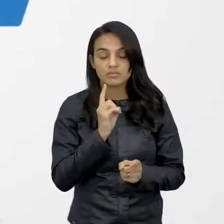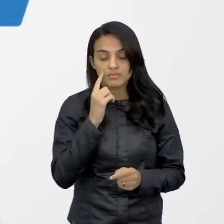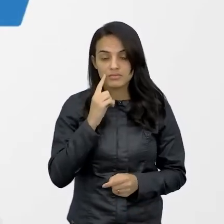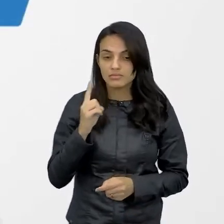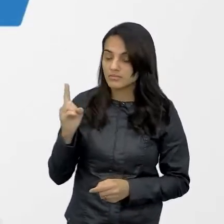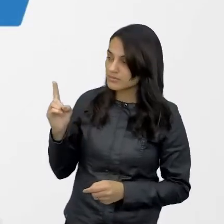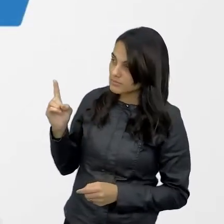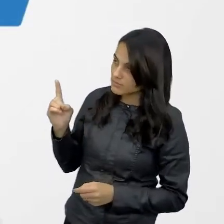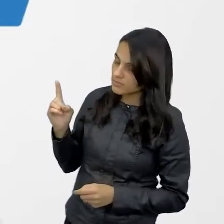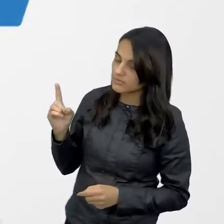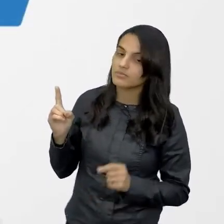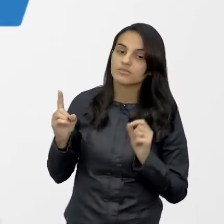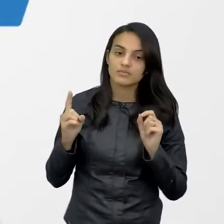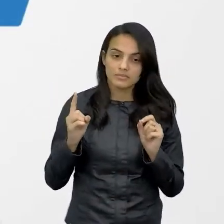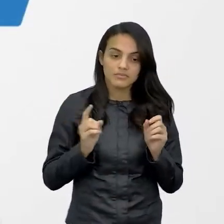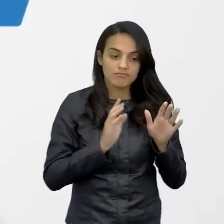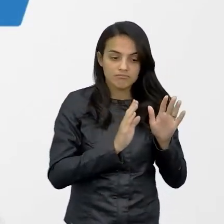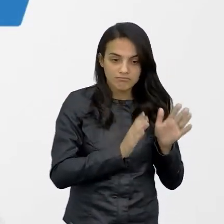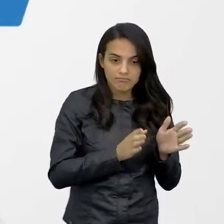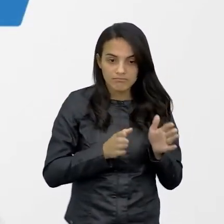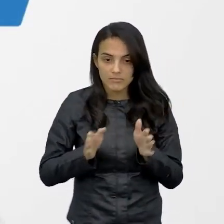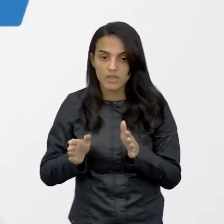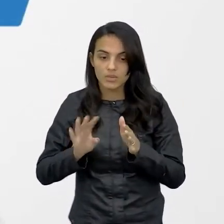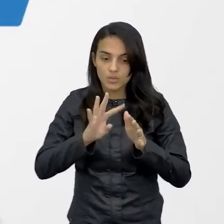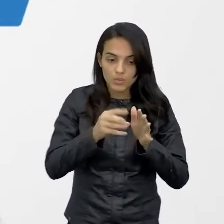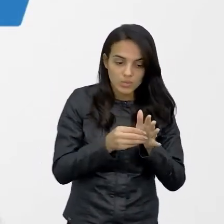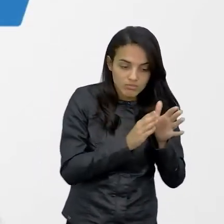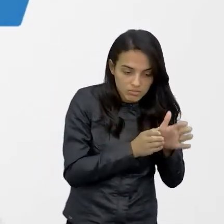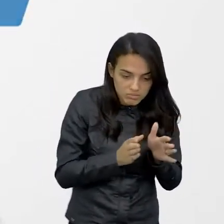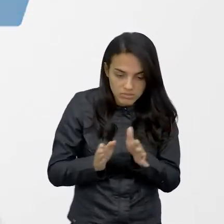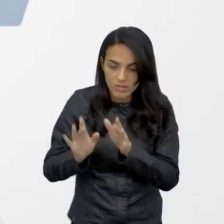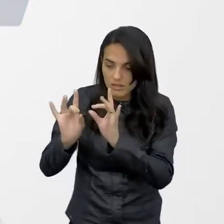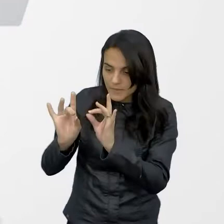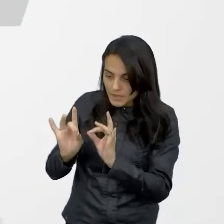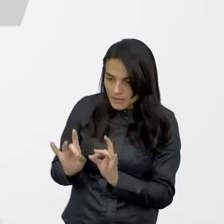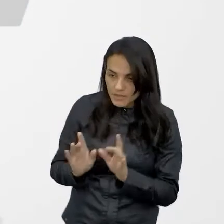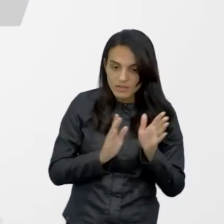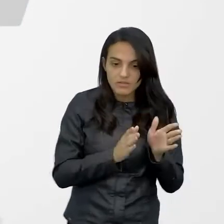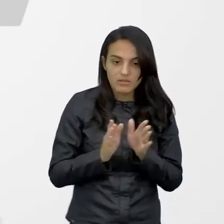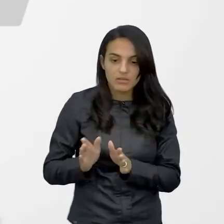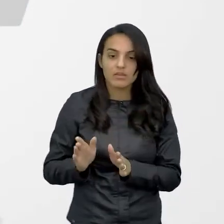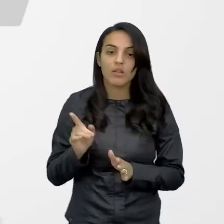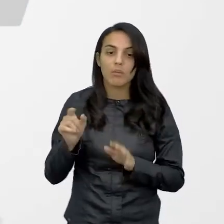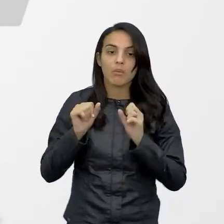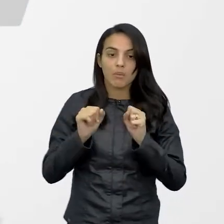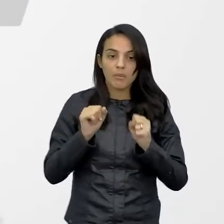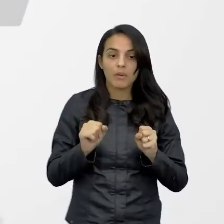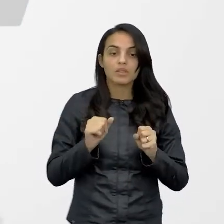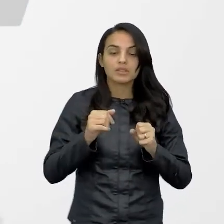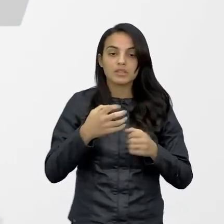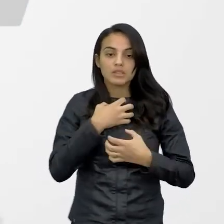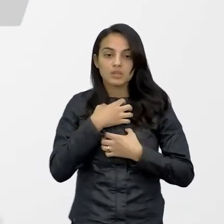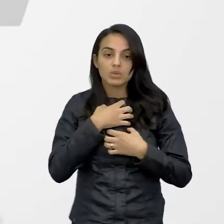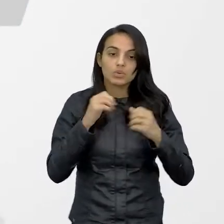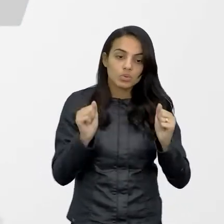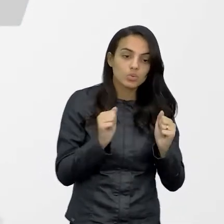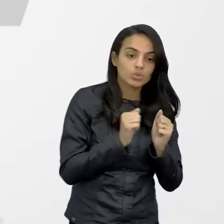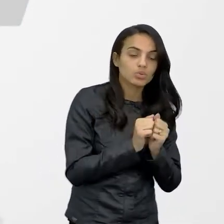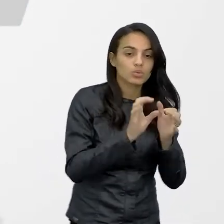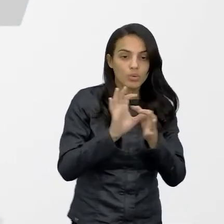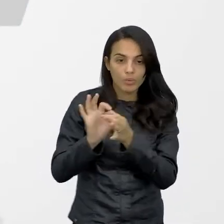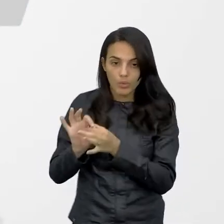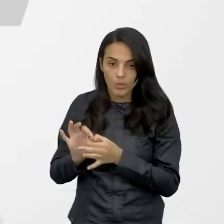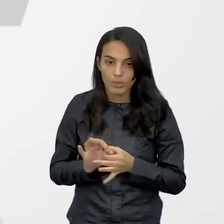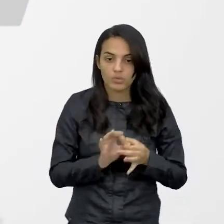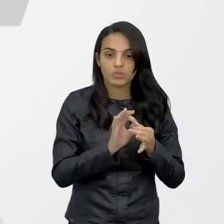de relações, essas partes fossem ordenadas de uma forma específica, então elas poderiam funcionar juntas como um conjunto.